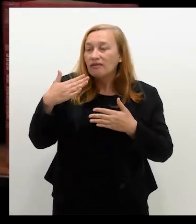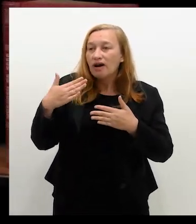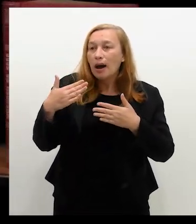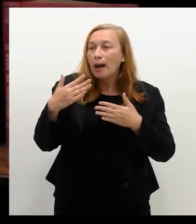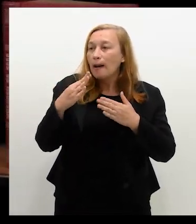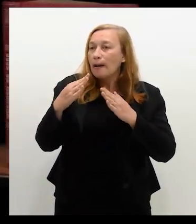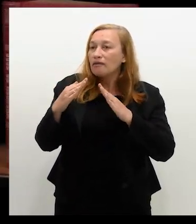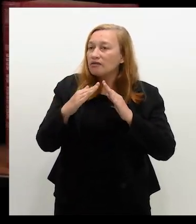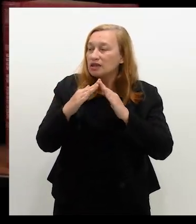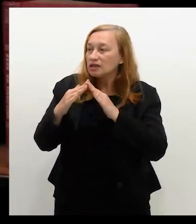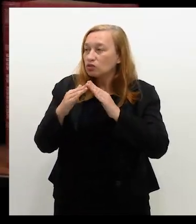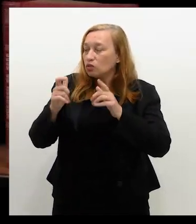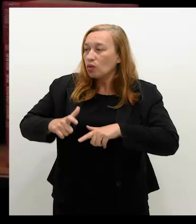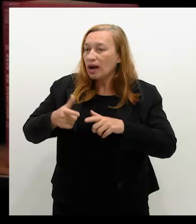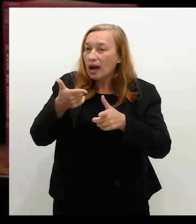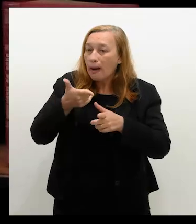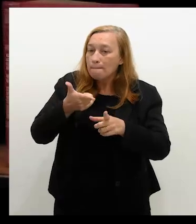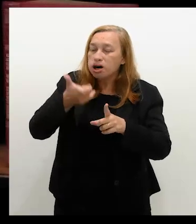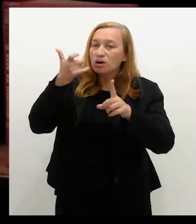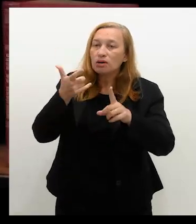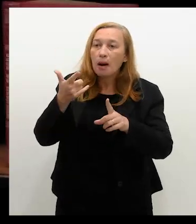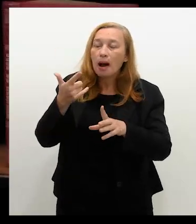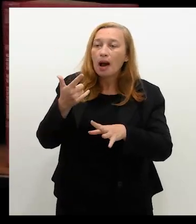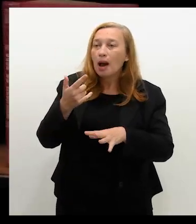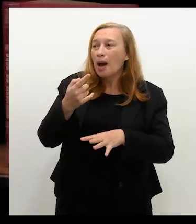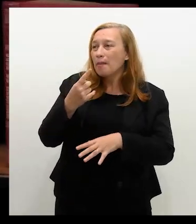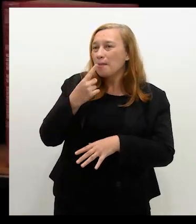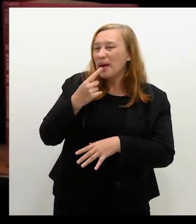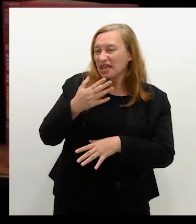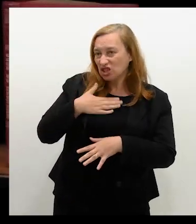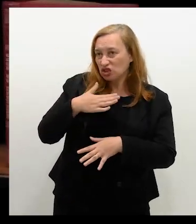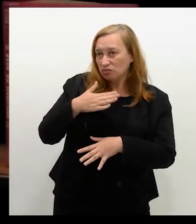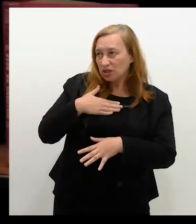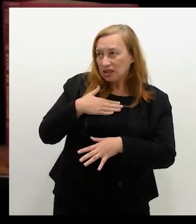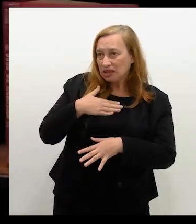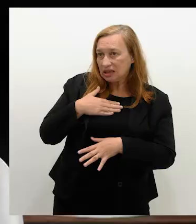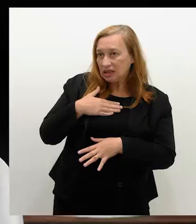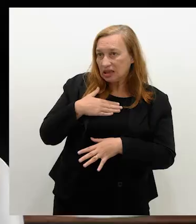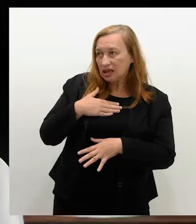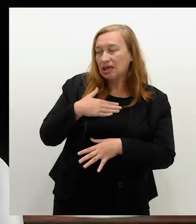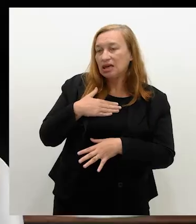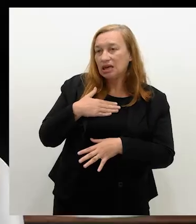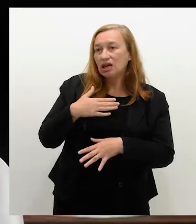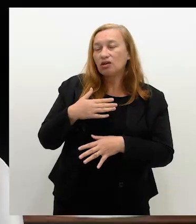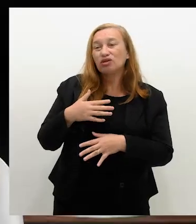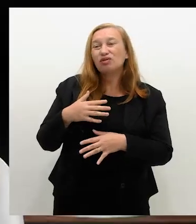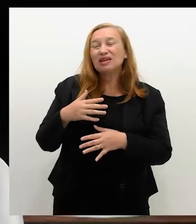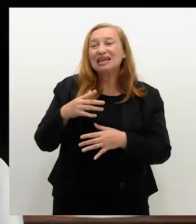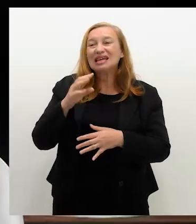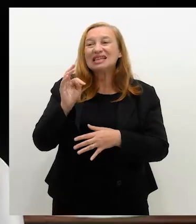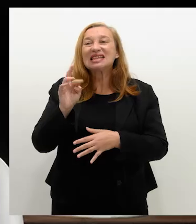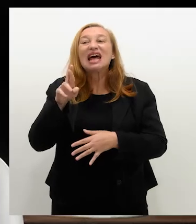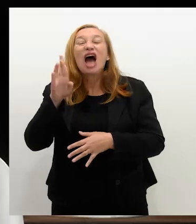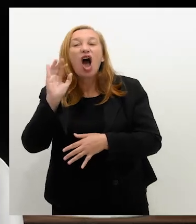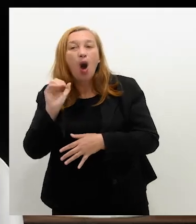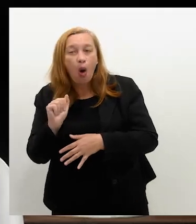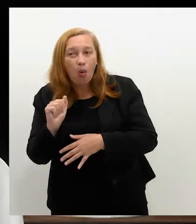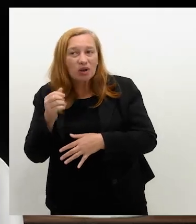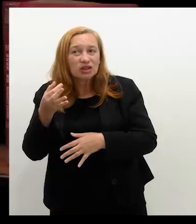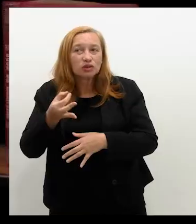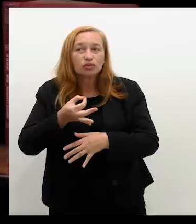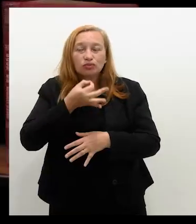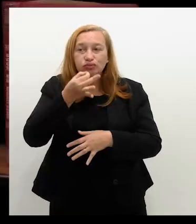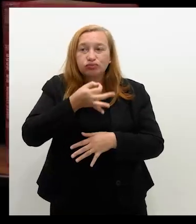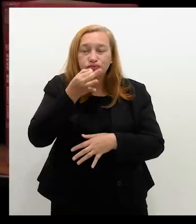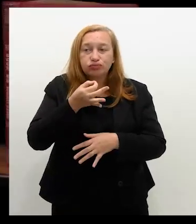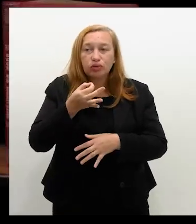um tiro perto de mim. Eu tive uma perfuração timpânica traumática, um barotrauma, por causa do barulho muito alto.